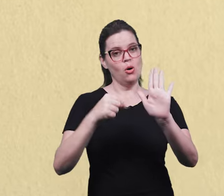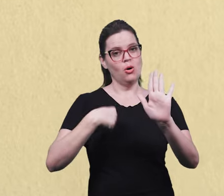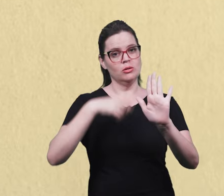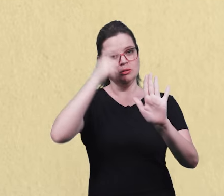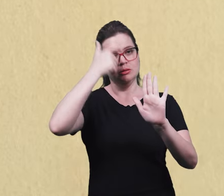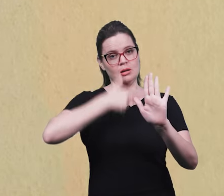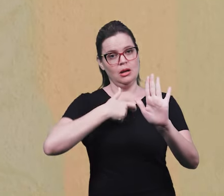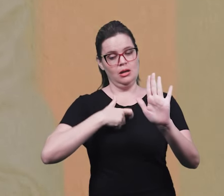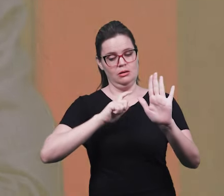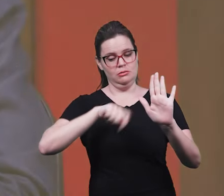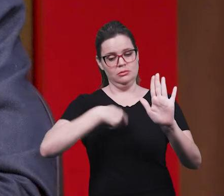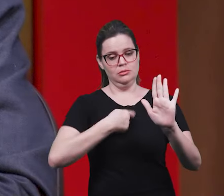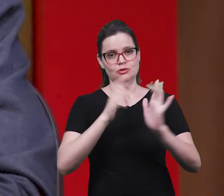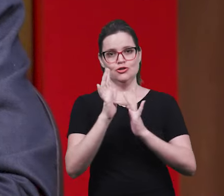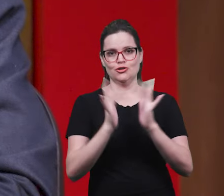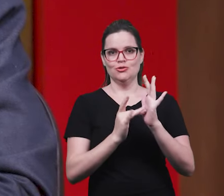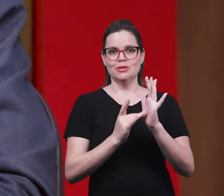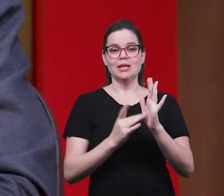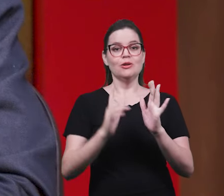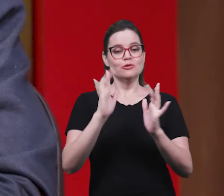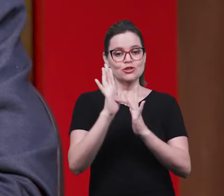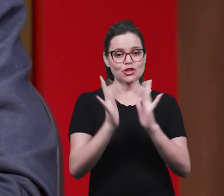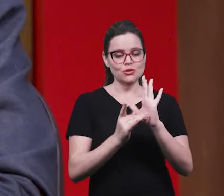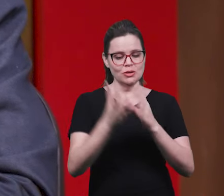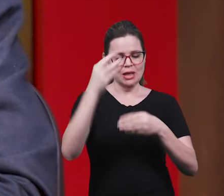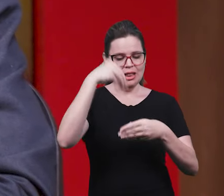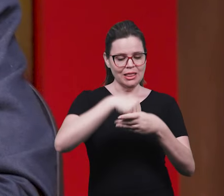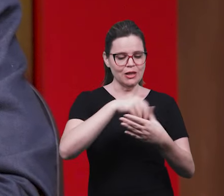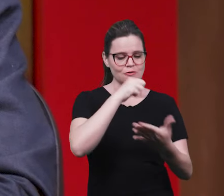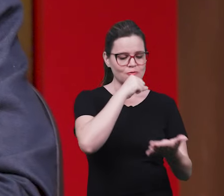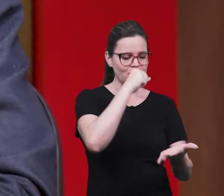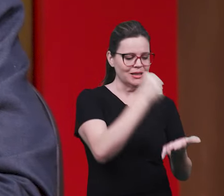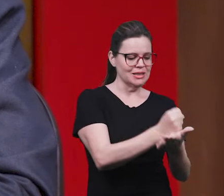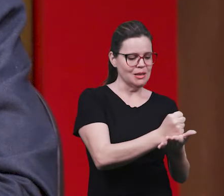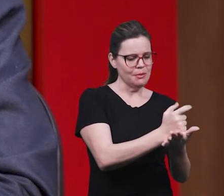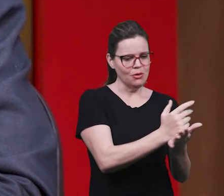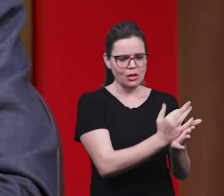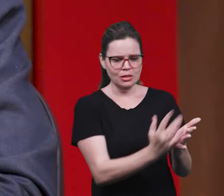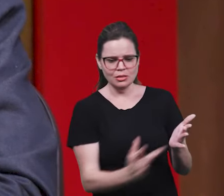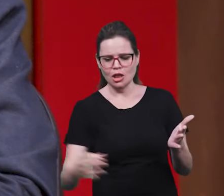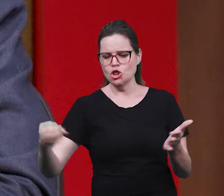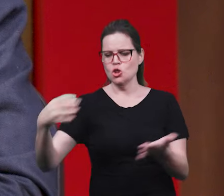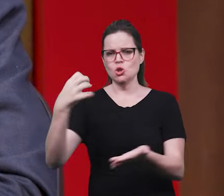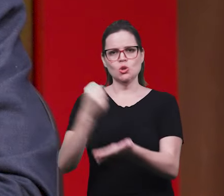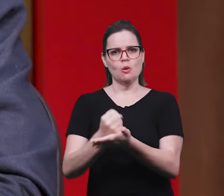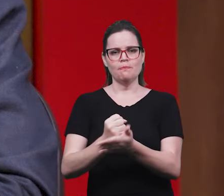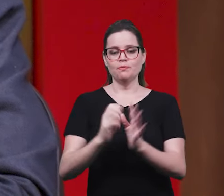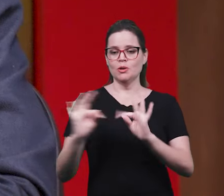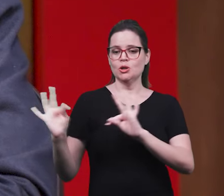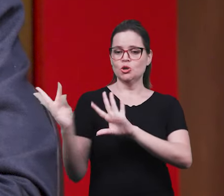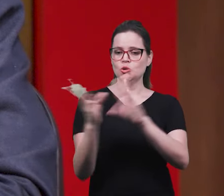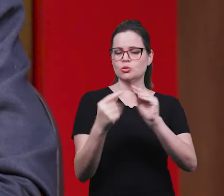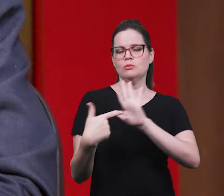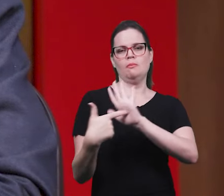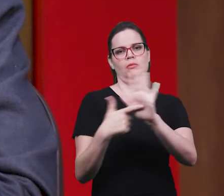seja, Jesus está presente em toda a Escritura. Todo o Velho Testamento, o Novo Testamento, não havia sido